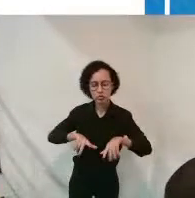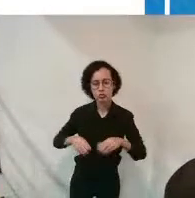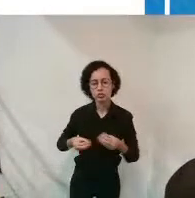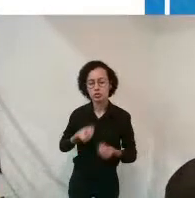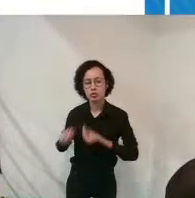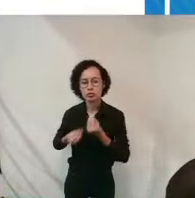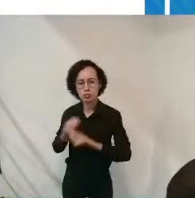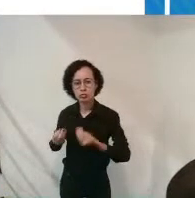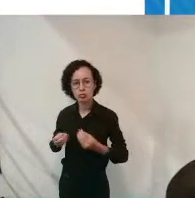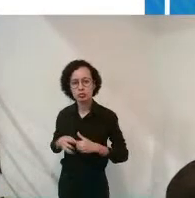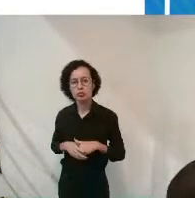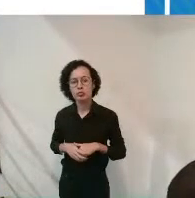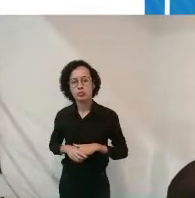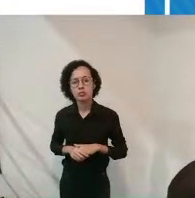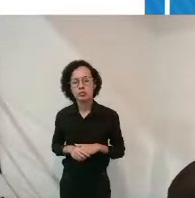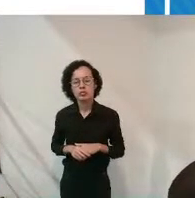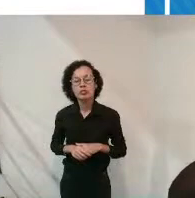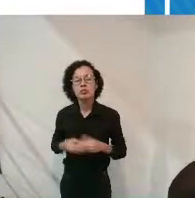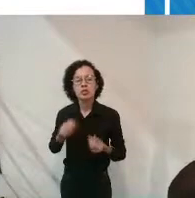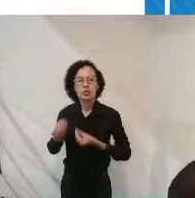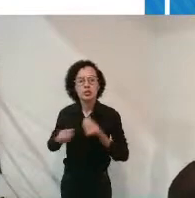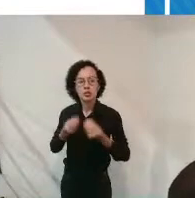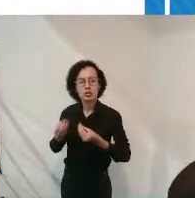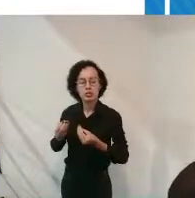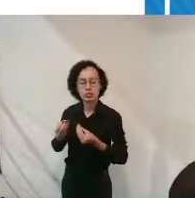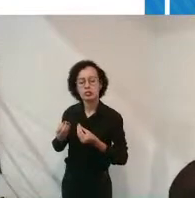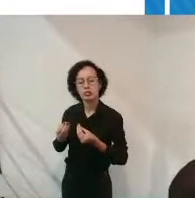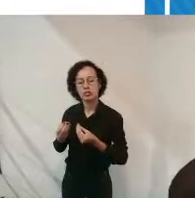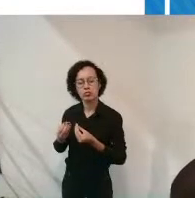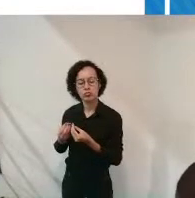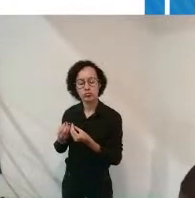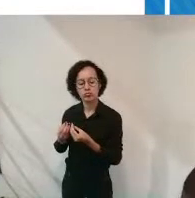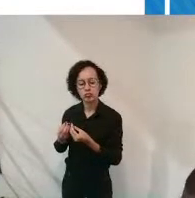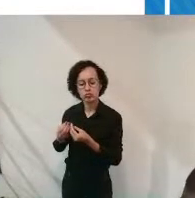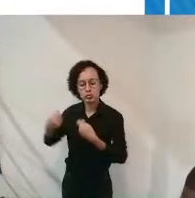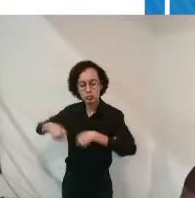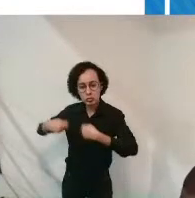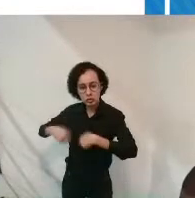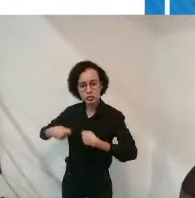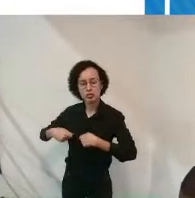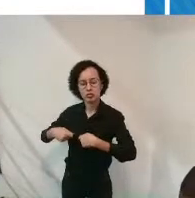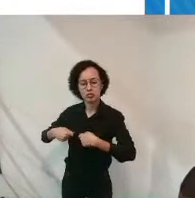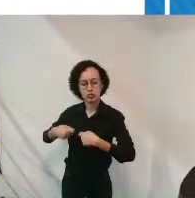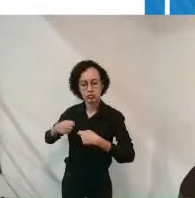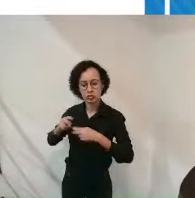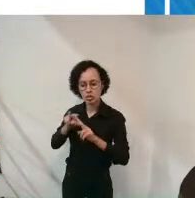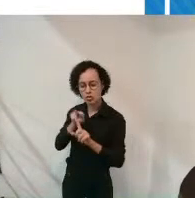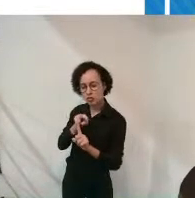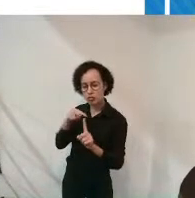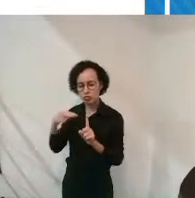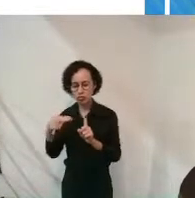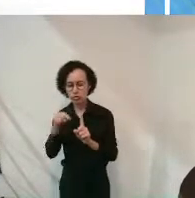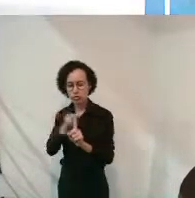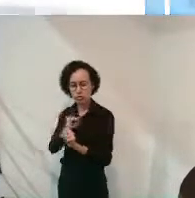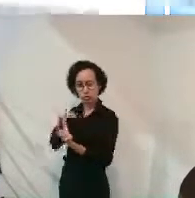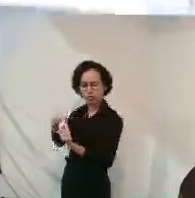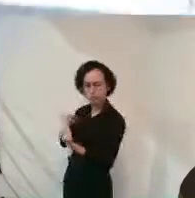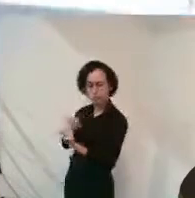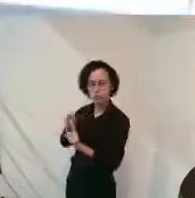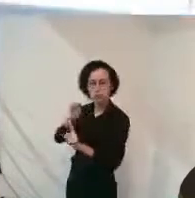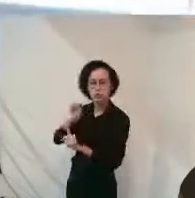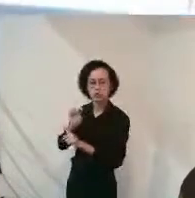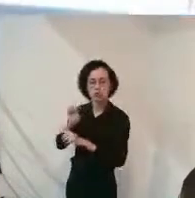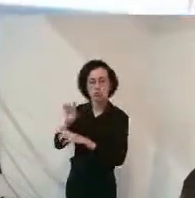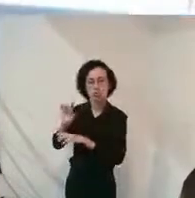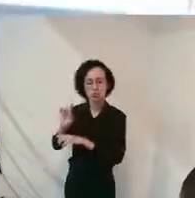a transdisciplinariedade, com a necessidade de você ver a questão sob diversos pontos de vista, não